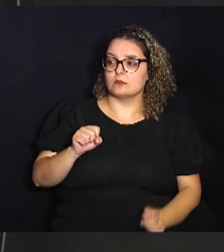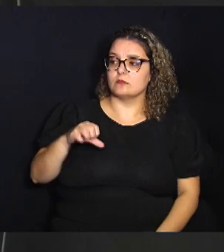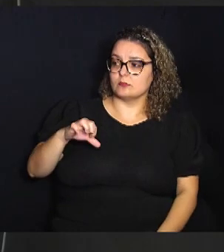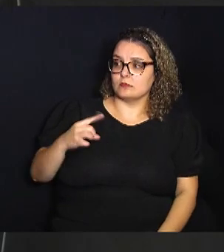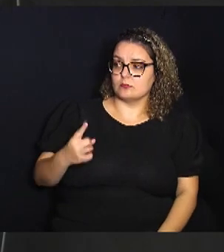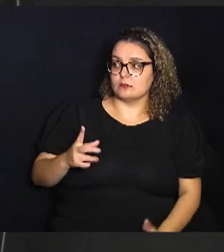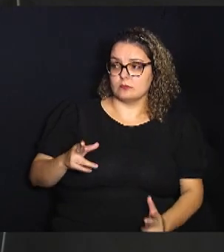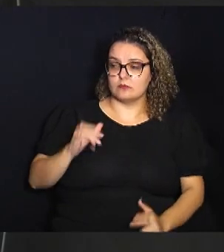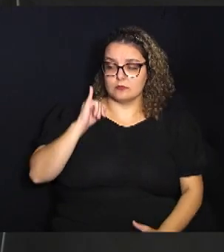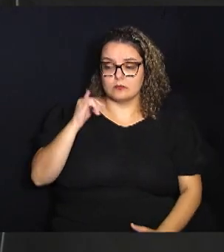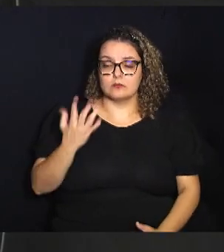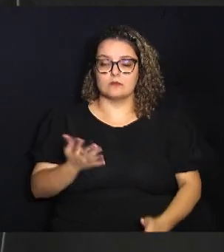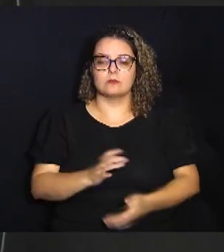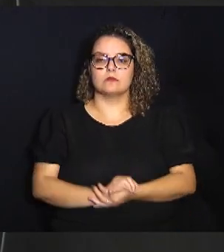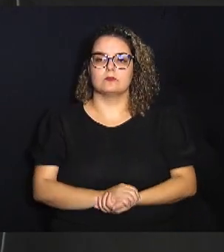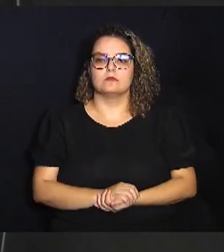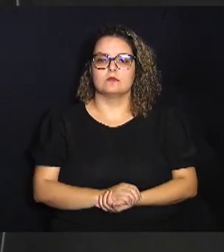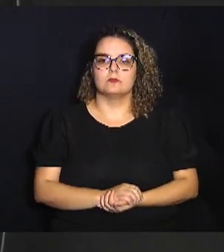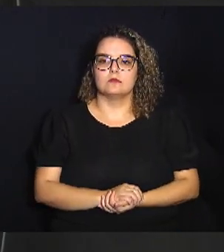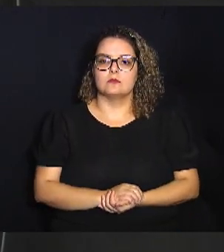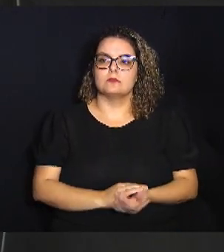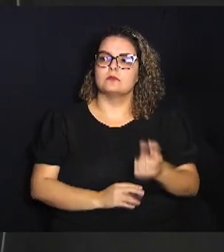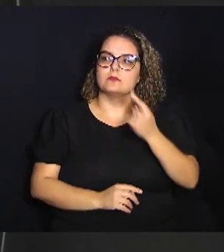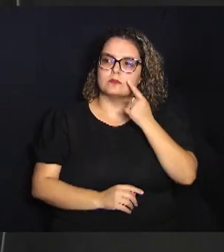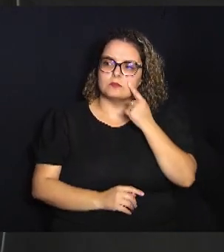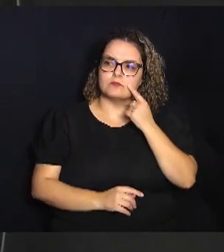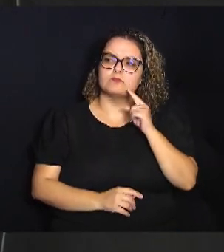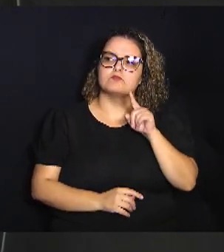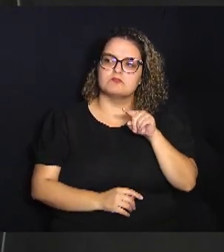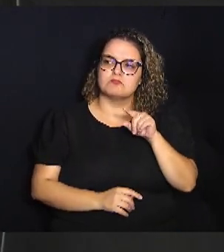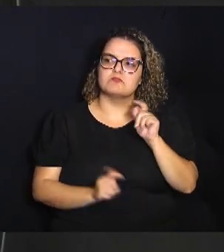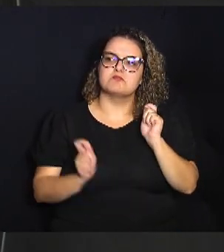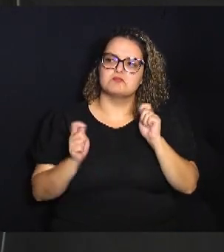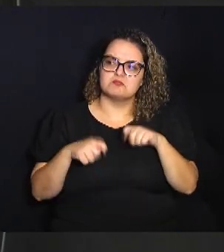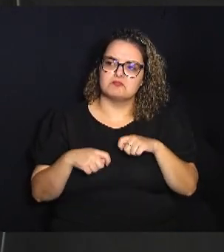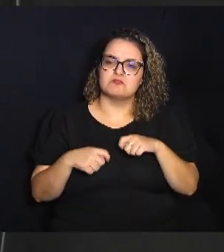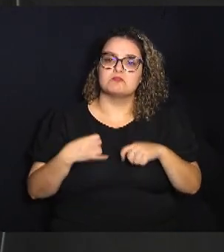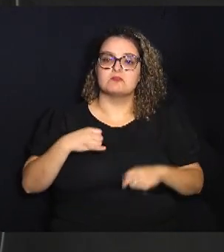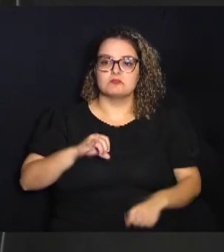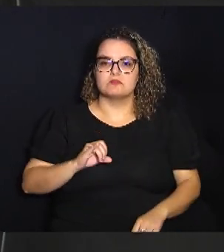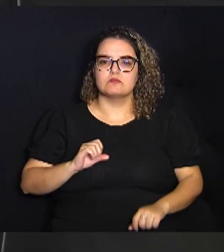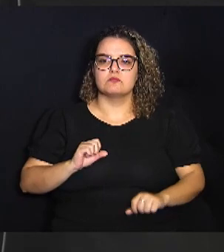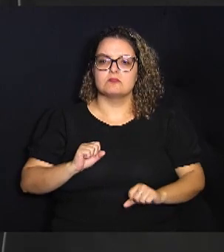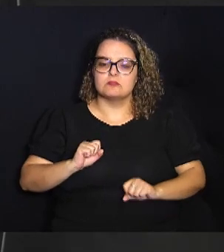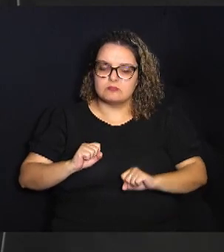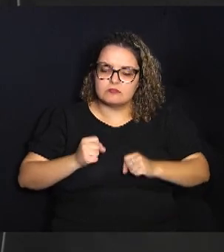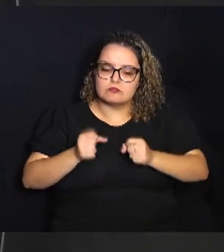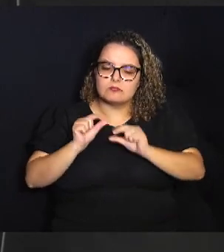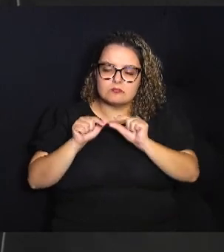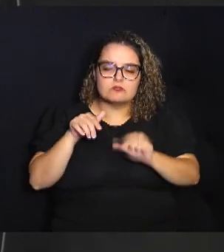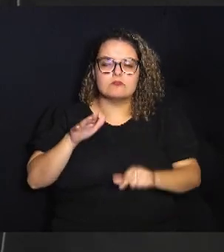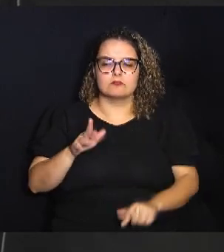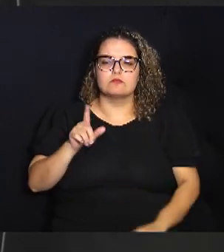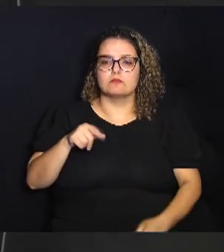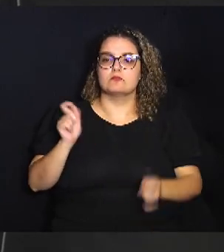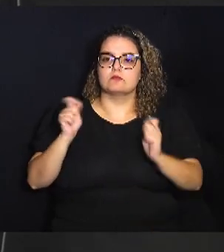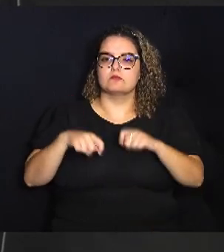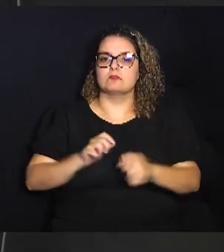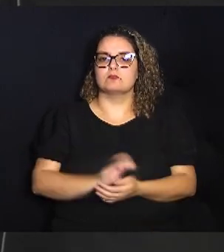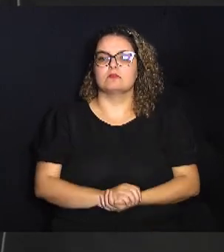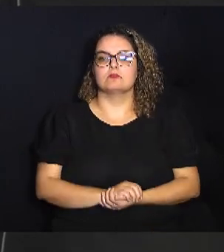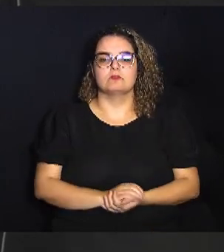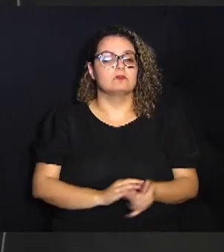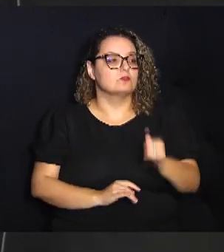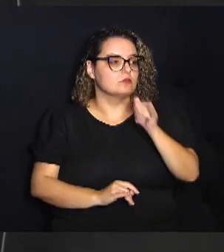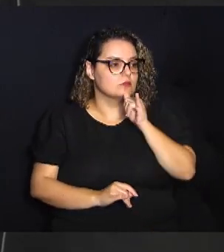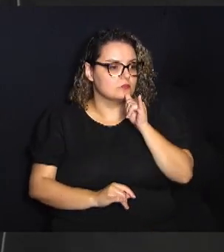falou, e aí eu vi que realmente era possível. Se eu me dedicasse um pouquinho mais, era possível. Tá. Então, por exemplo,